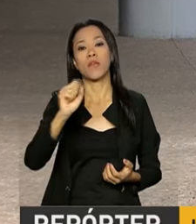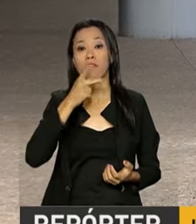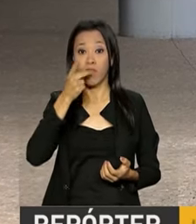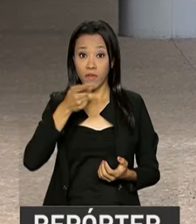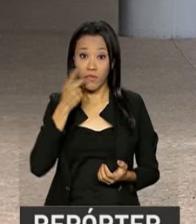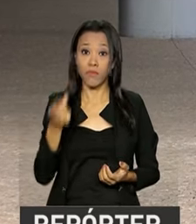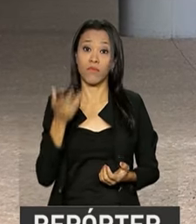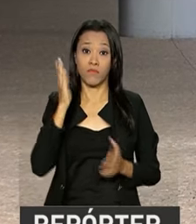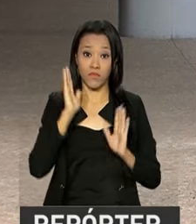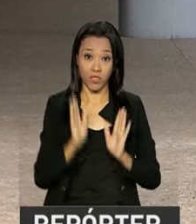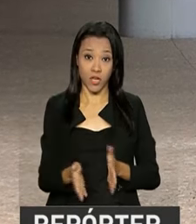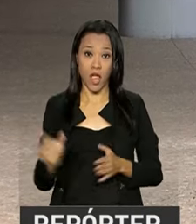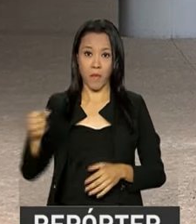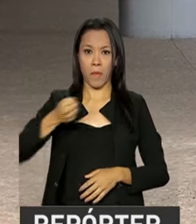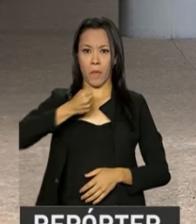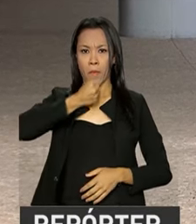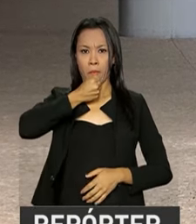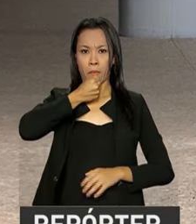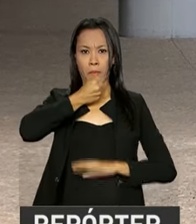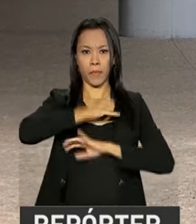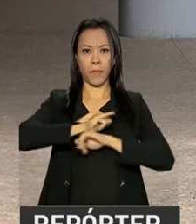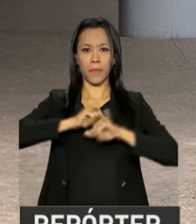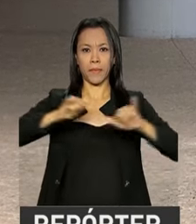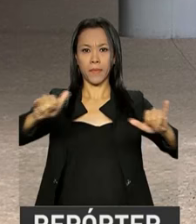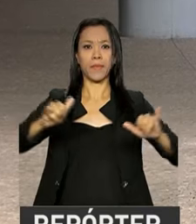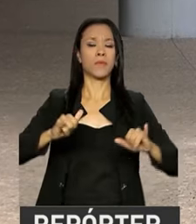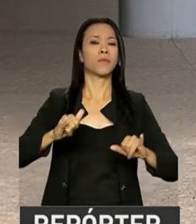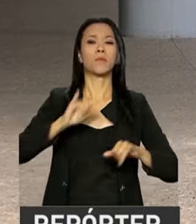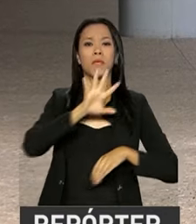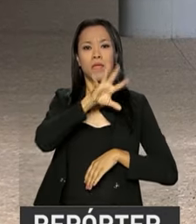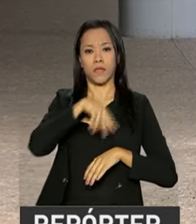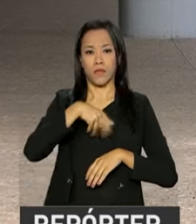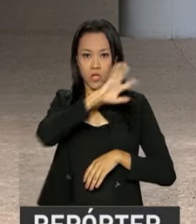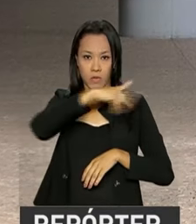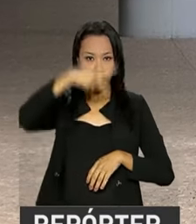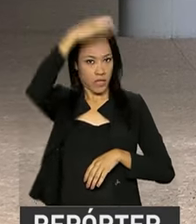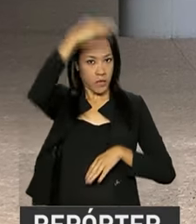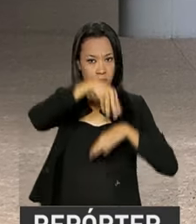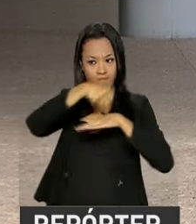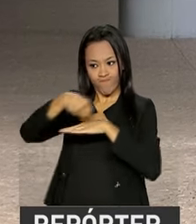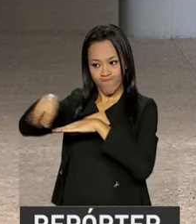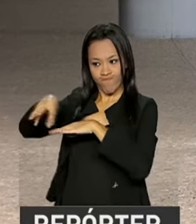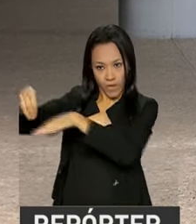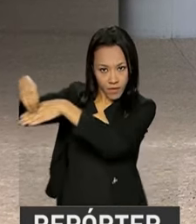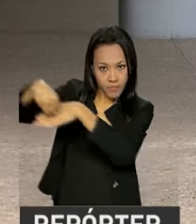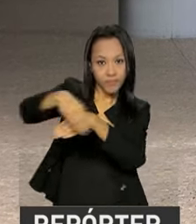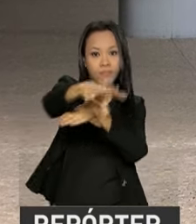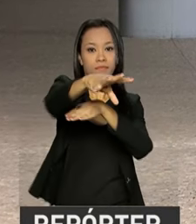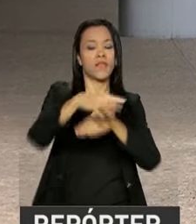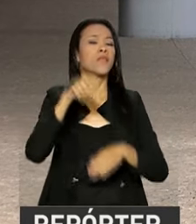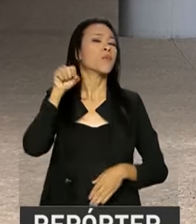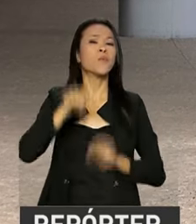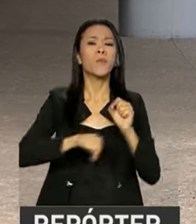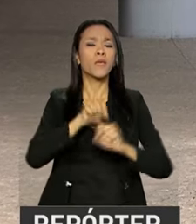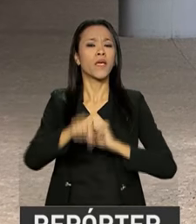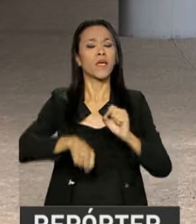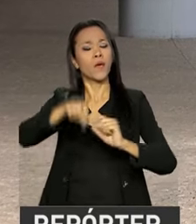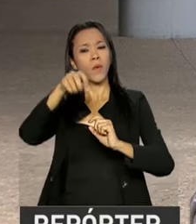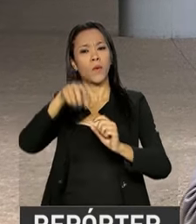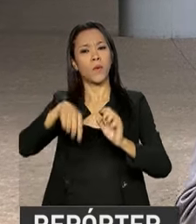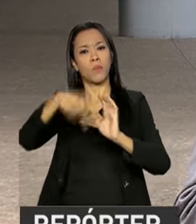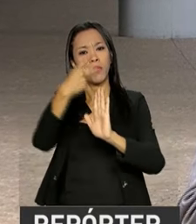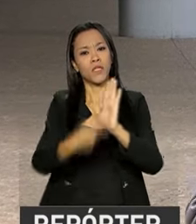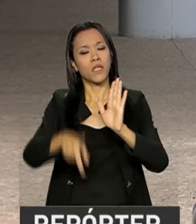meio de declaração do porta-voz da presidência da república na noite de ontem que esse projeto aprovado que moderniza a